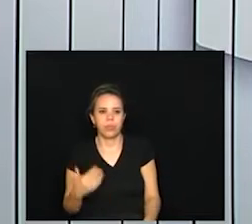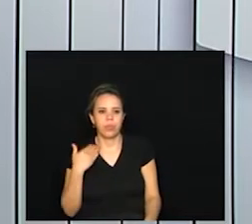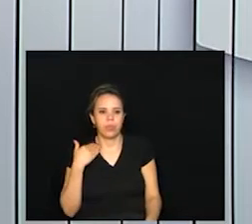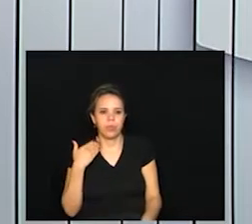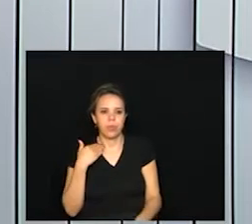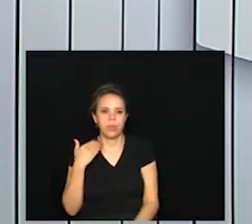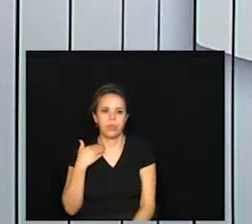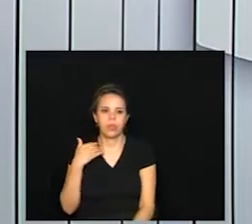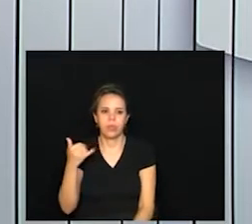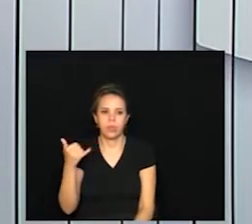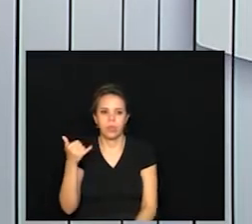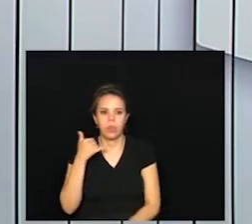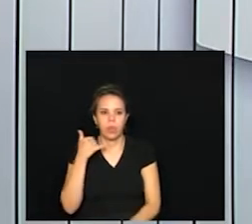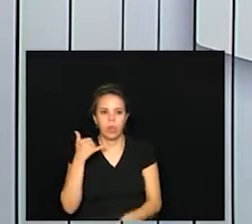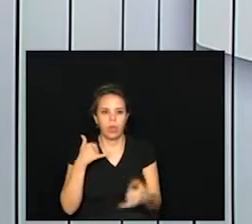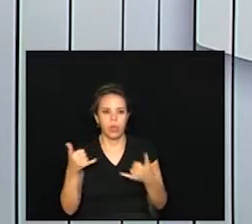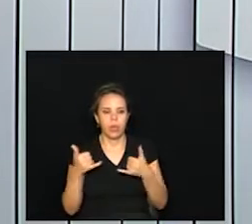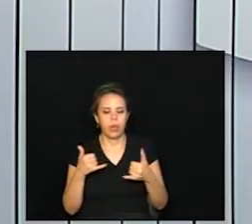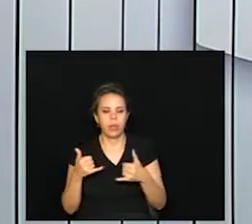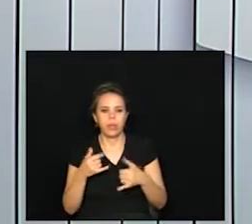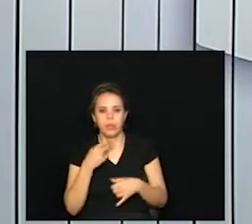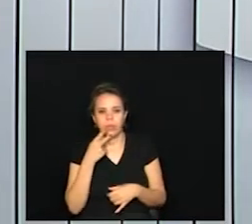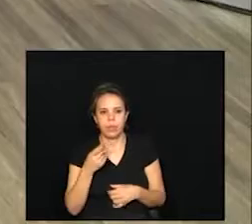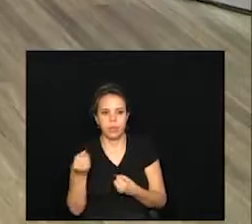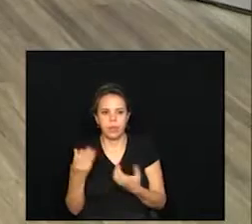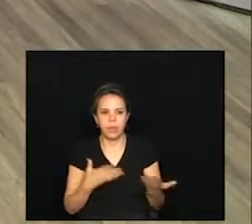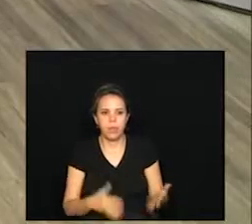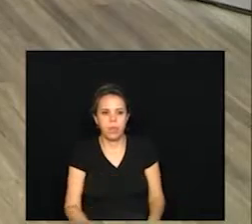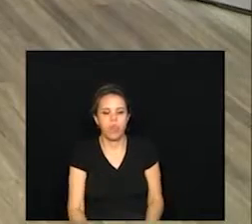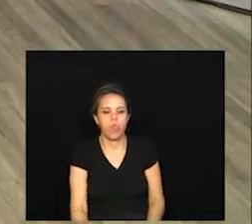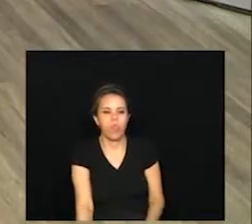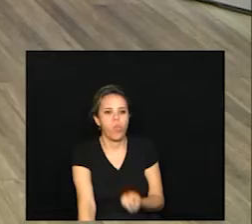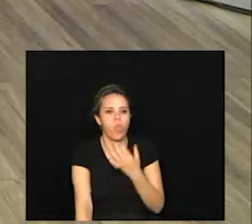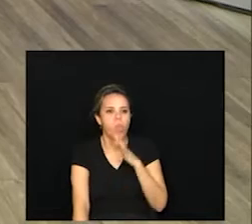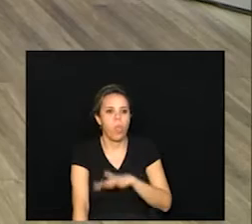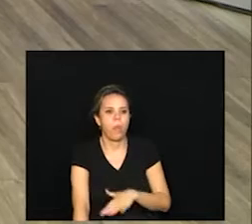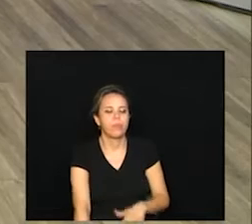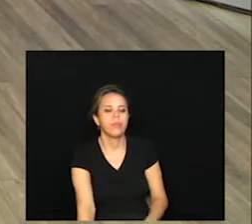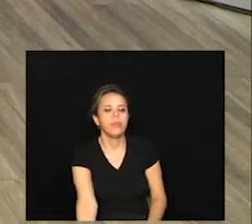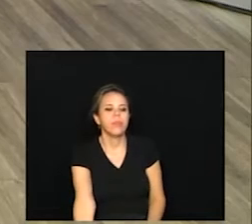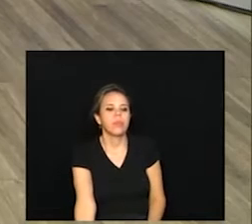bancos e telefonia móvel nos indica. Seja bem-vindo e boa tarde.